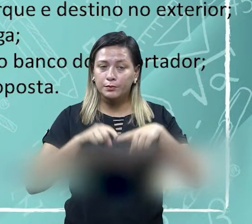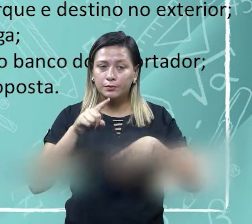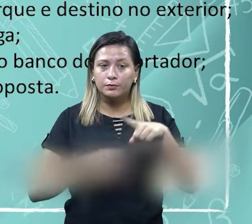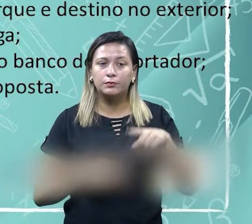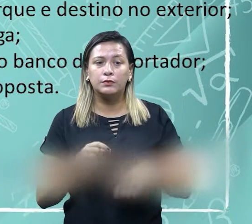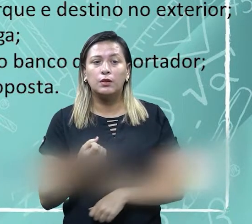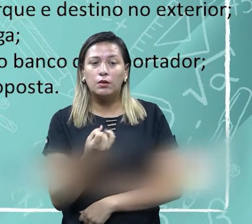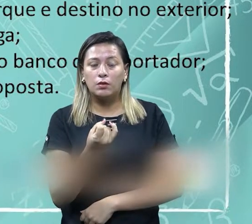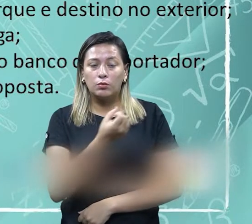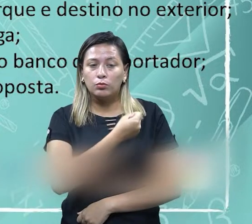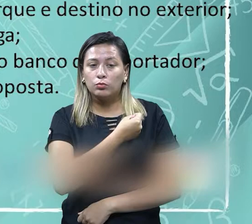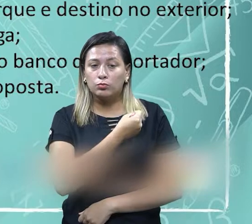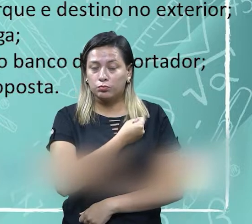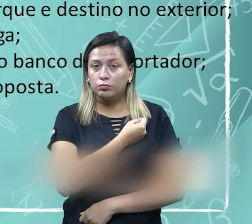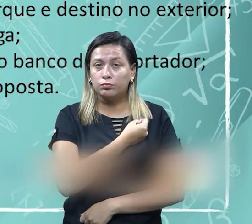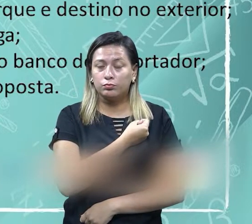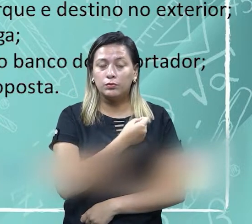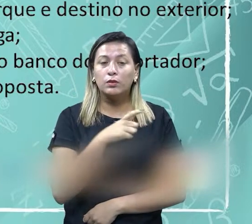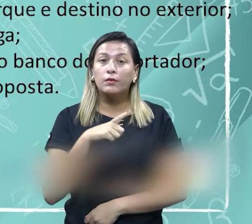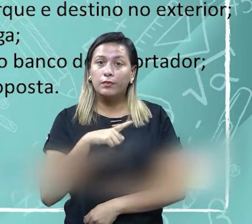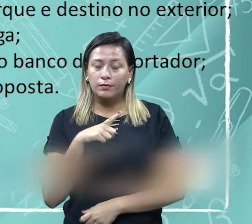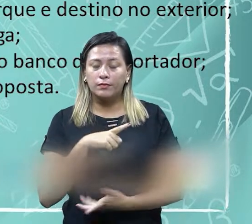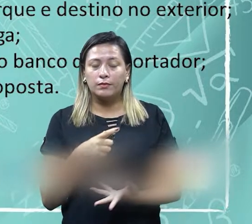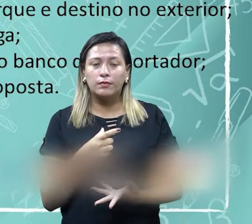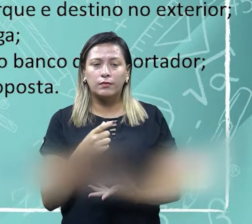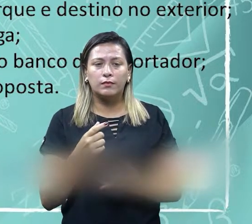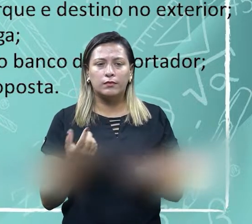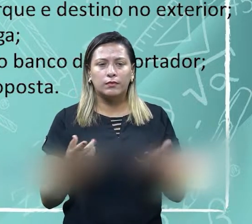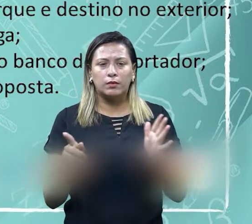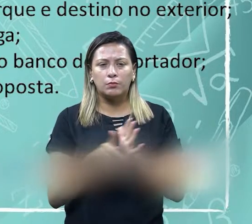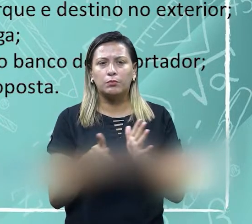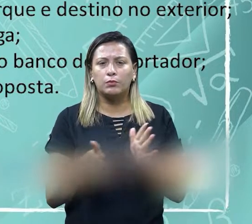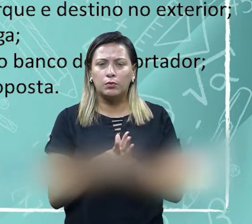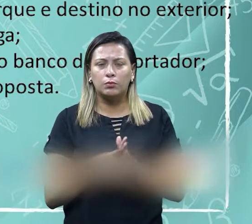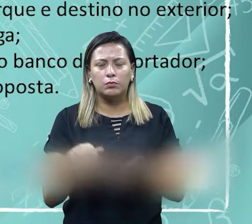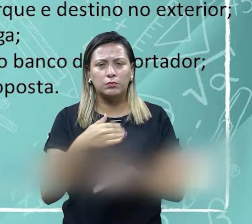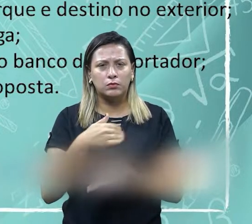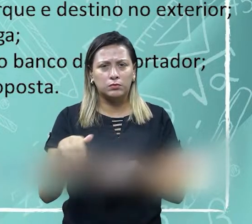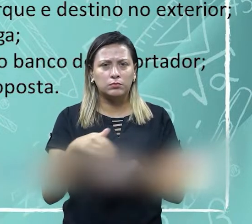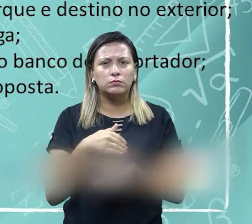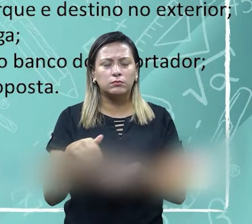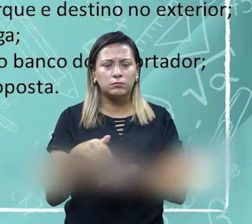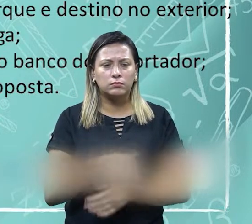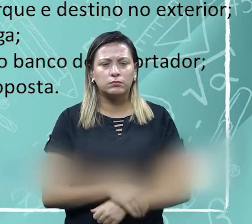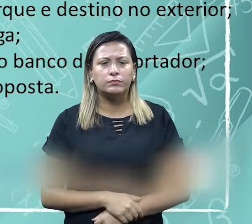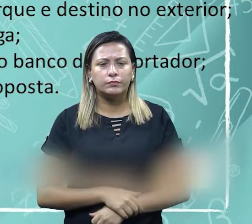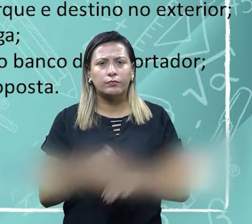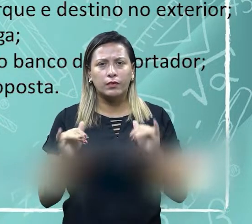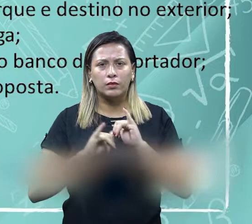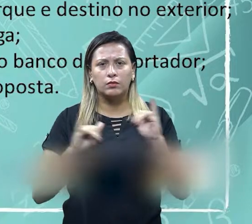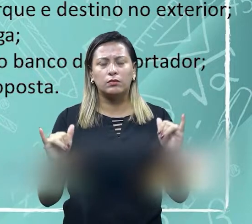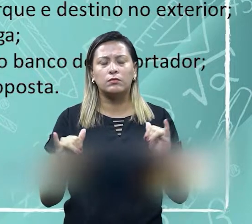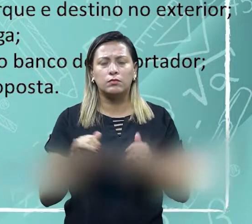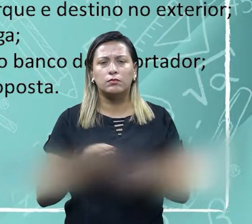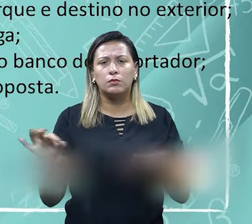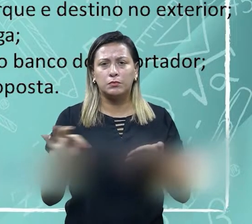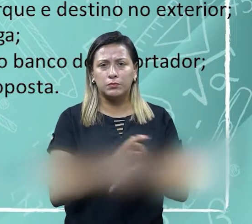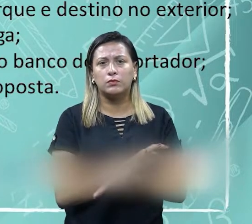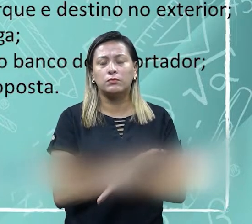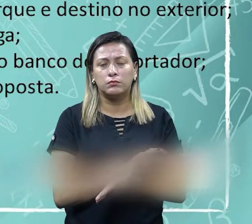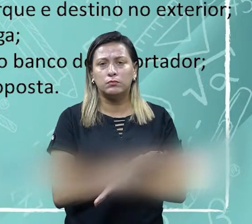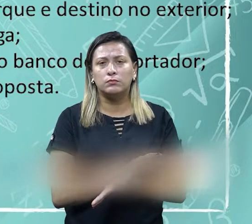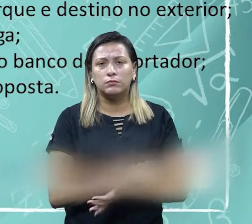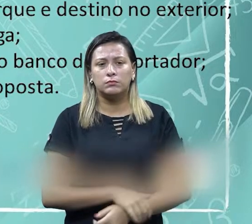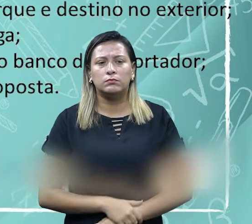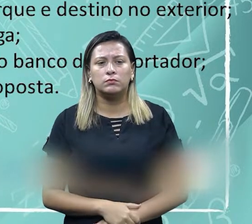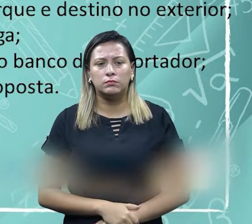exportado. A numeração, geralmente existe uma numeração relacionada dentro das secretarias, no caso que indica todos o